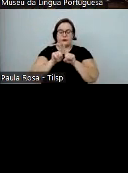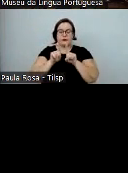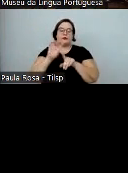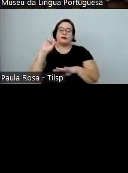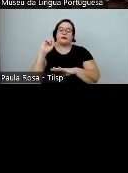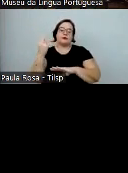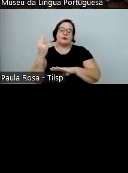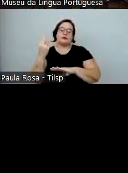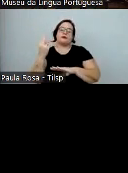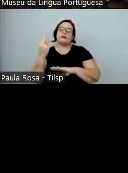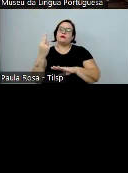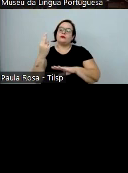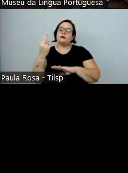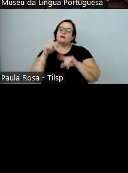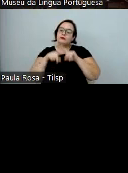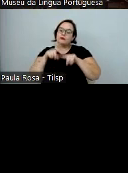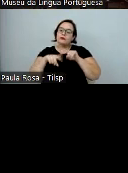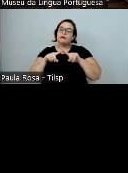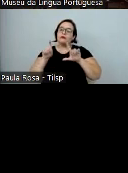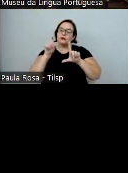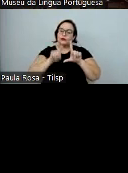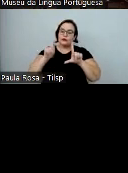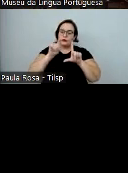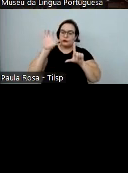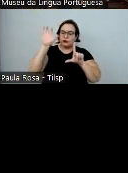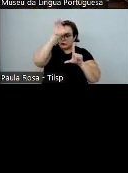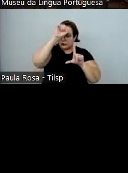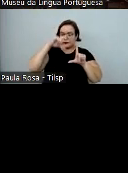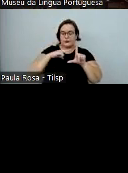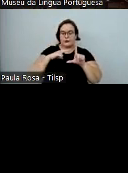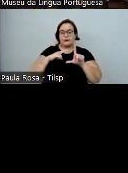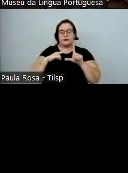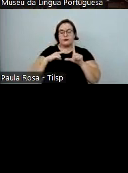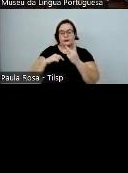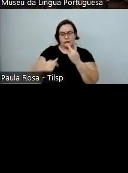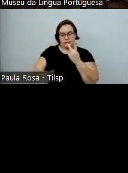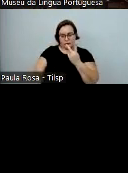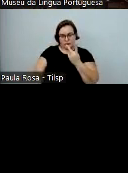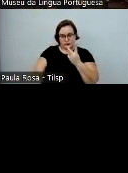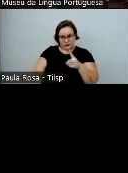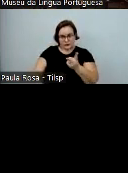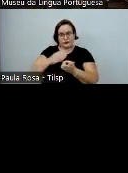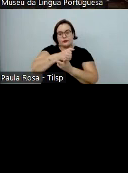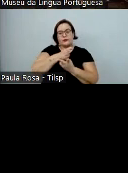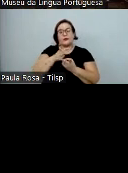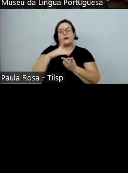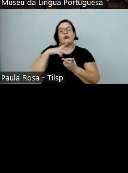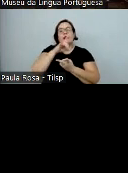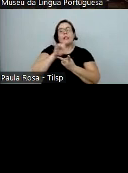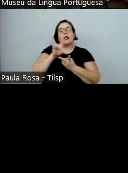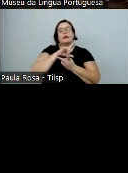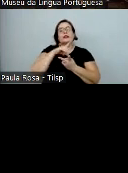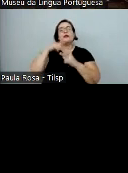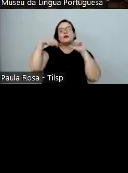nesses objetos digitais de aprendizagem a gente tem dois cada um com enfim um vídeo também para exercício né